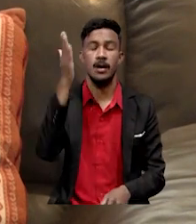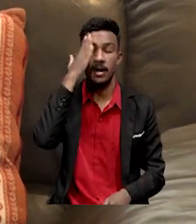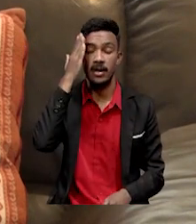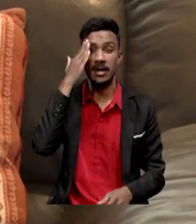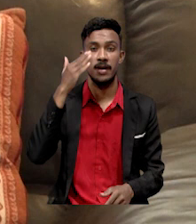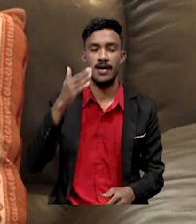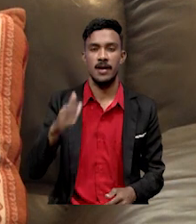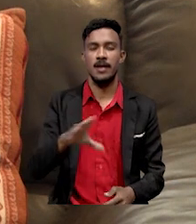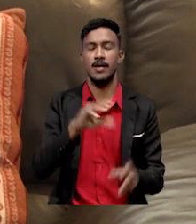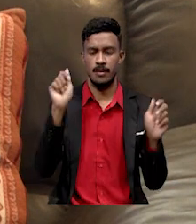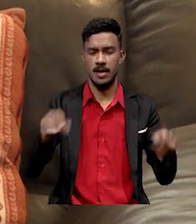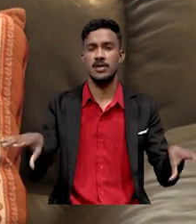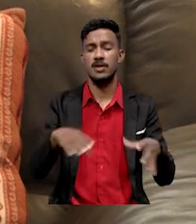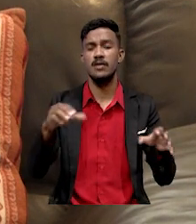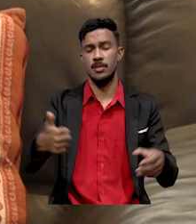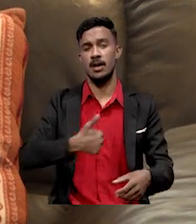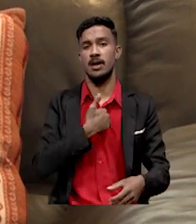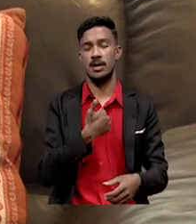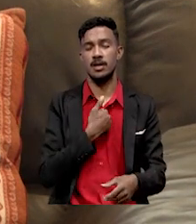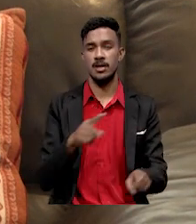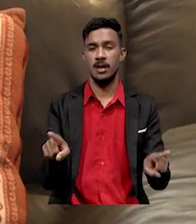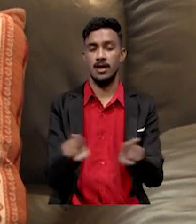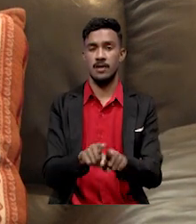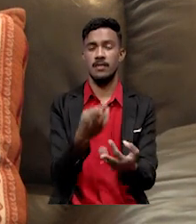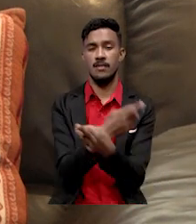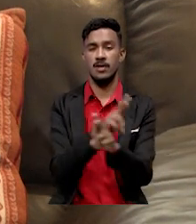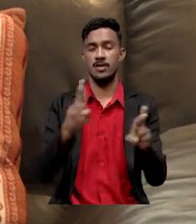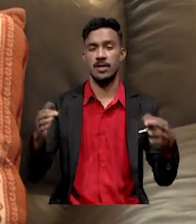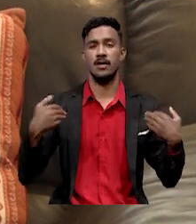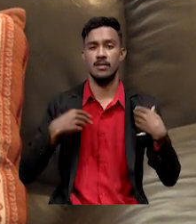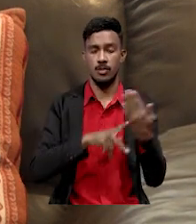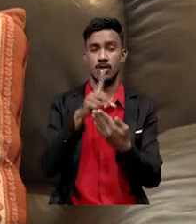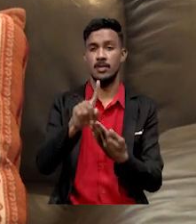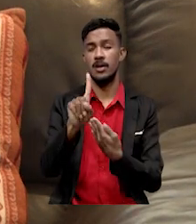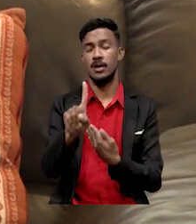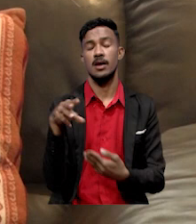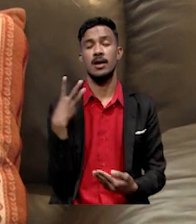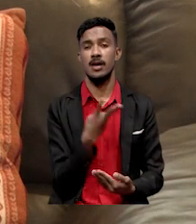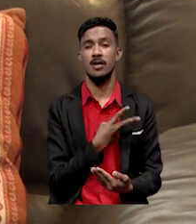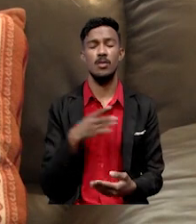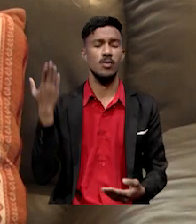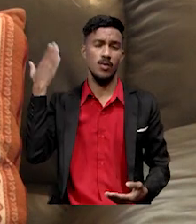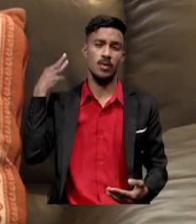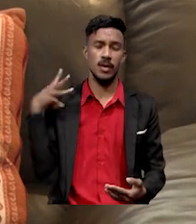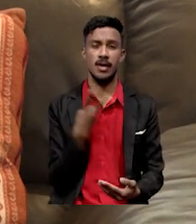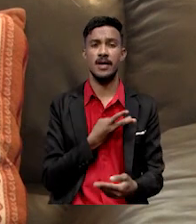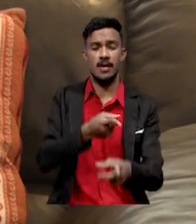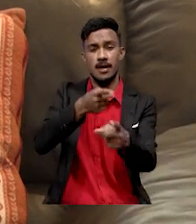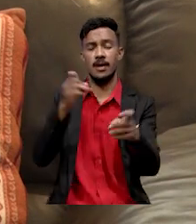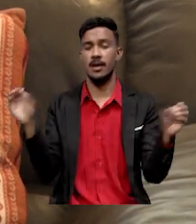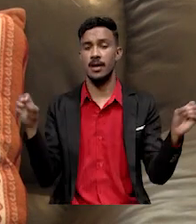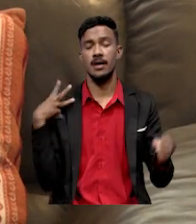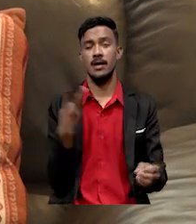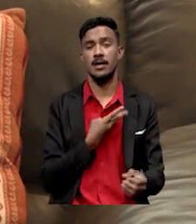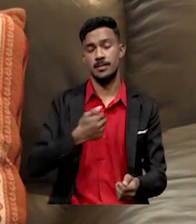anrasic, Depende de anrasic. E a resistência nem problema de, né? Ulu kita kira telah itu bukit ni itu depende bukit ni ang rasik resistensi